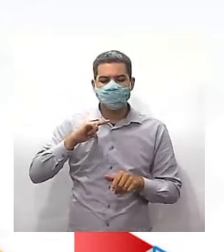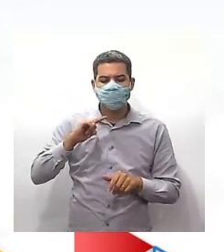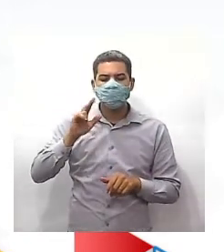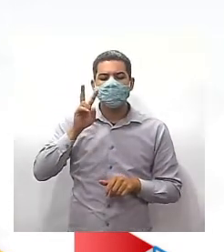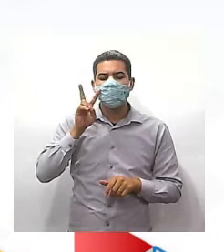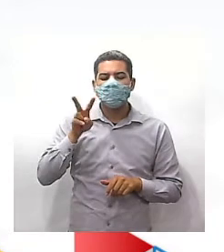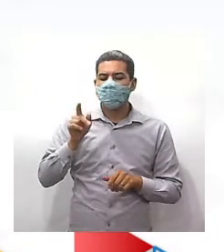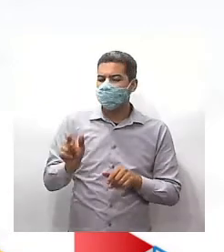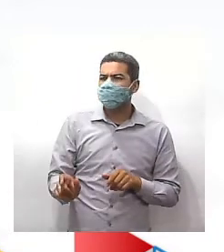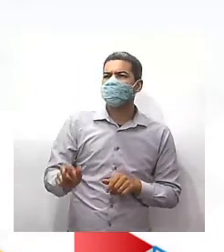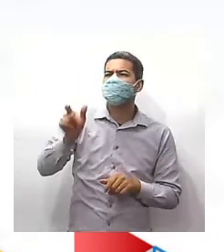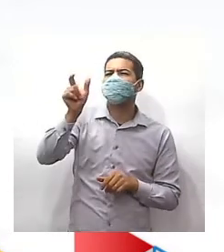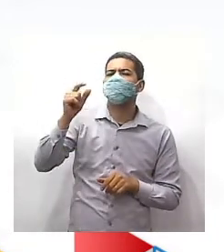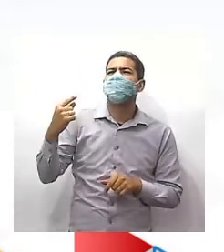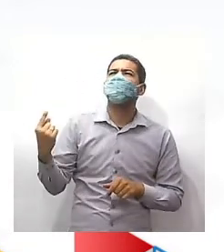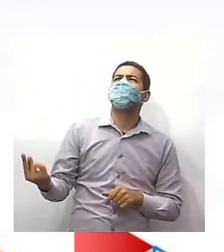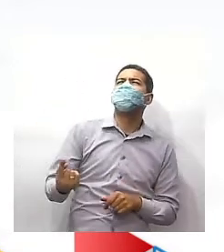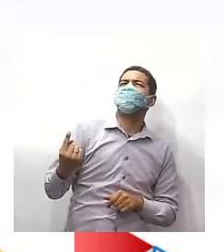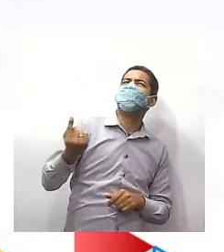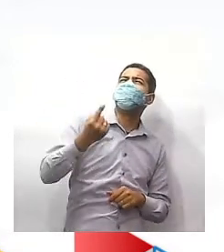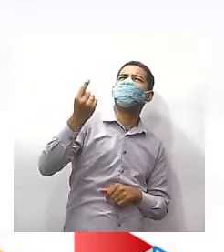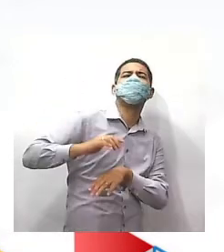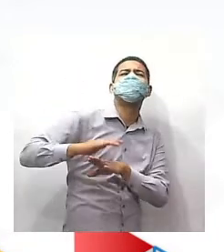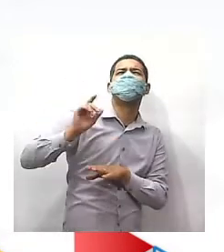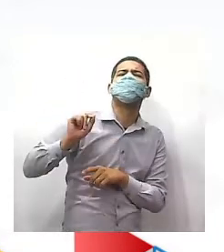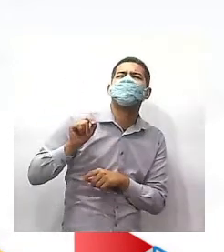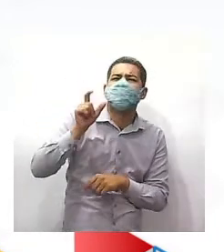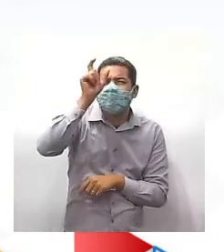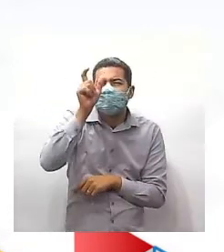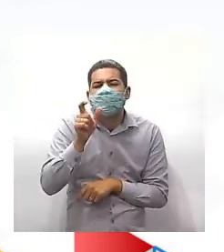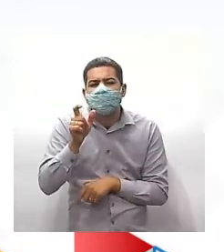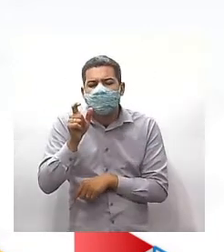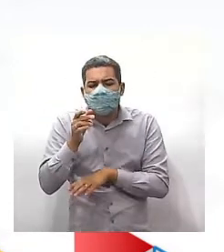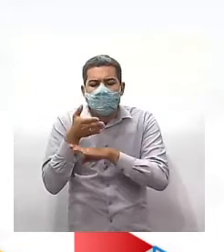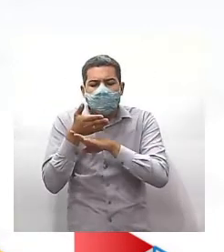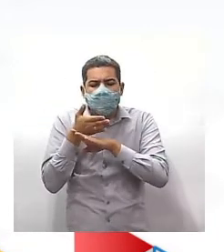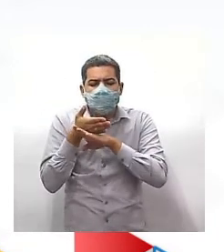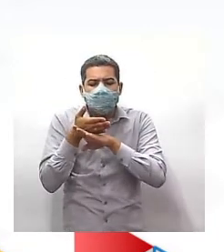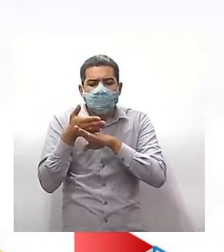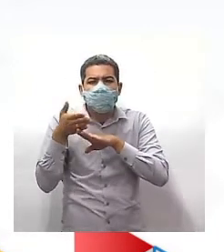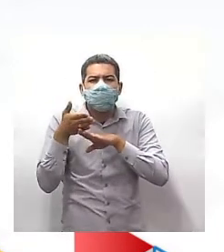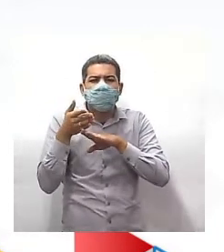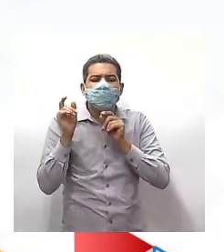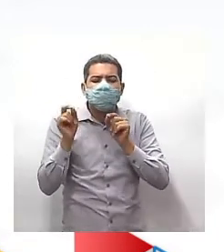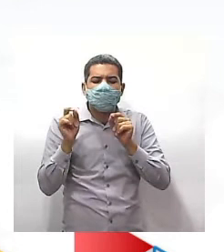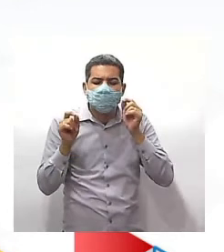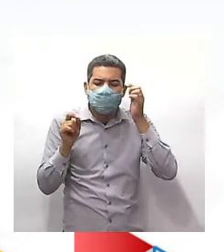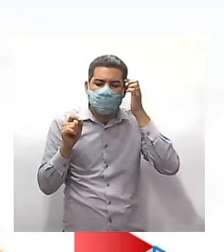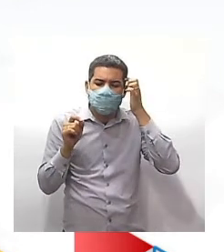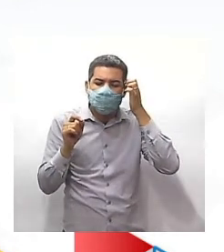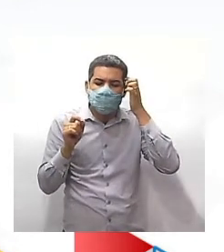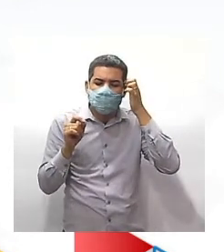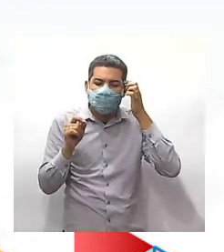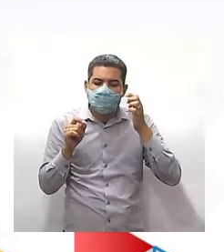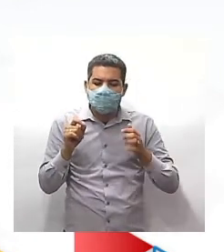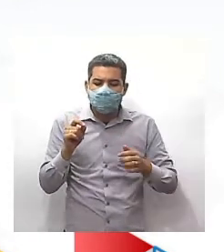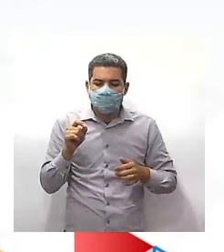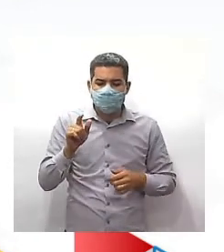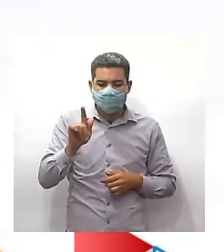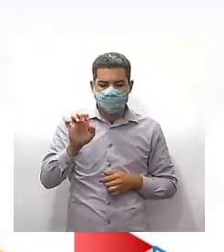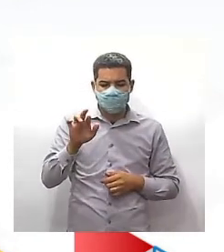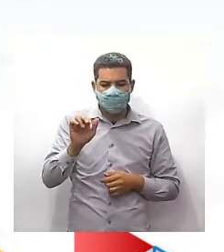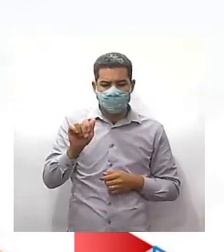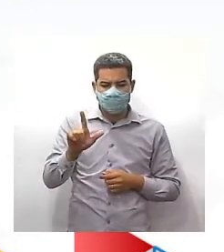a maior coluna é o elemento, tá? Quem foi que fez o preço subir? Preste atenção. Foi o índice